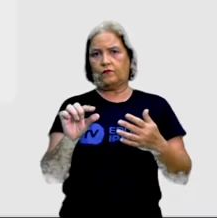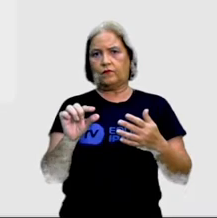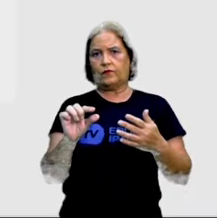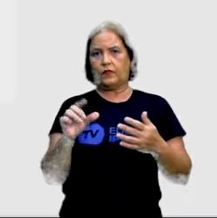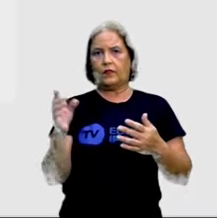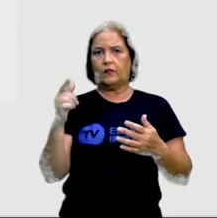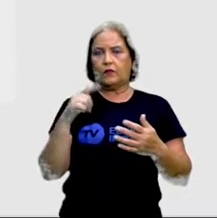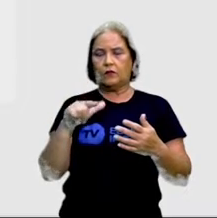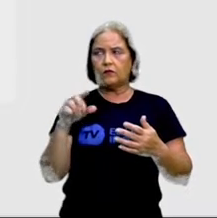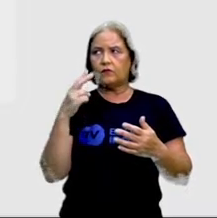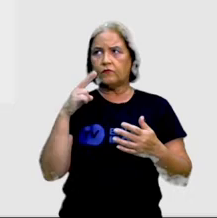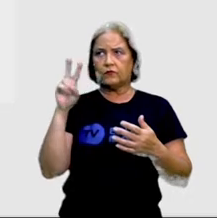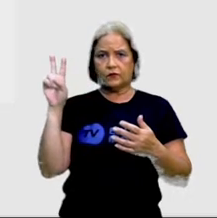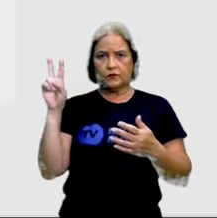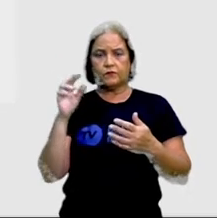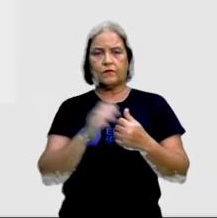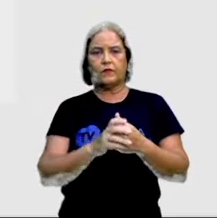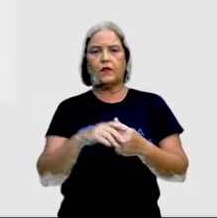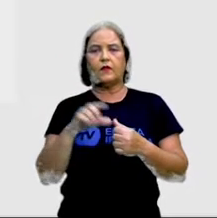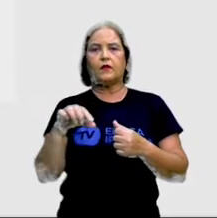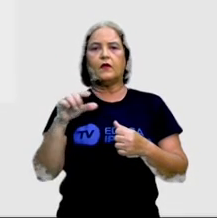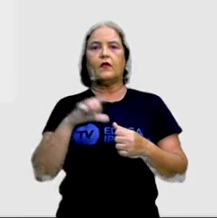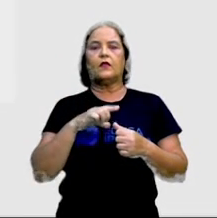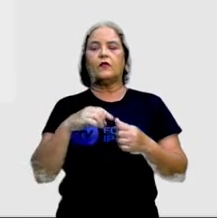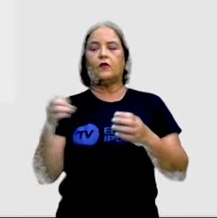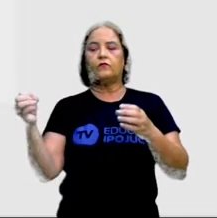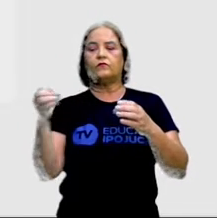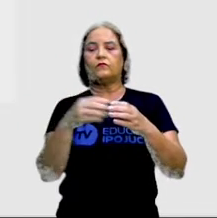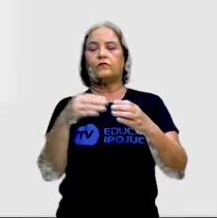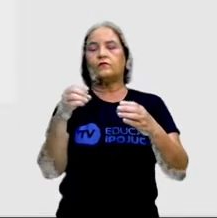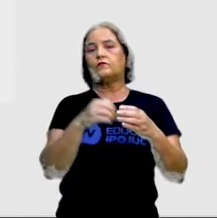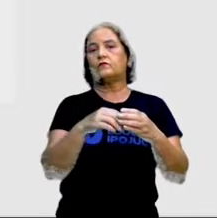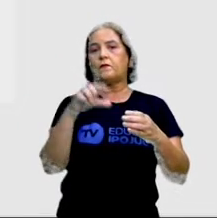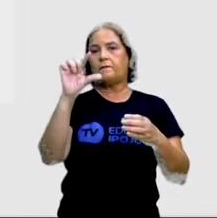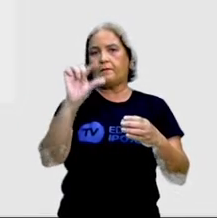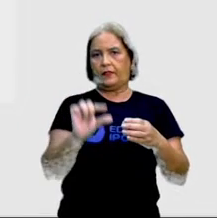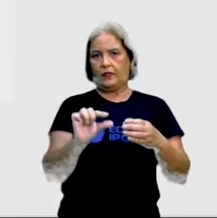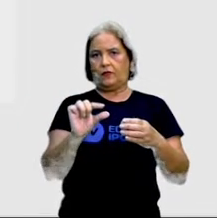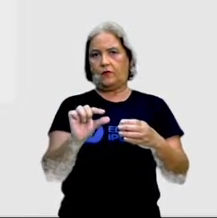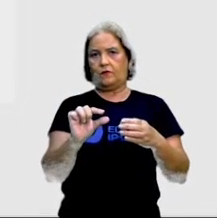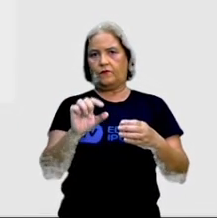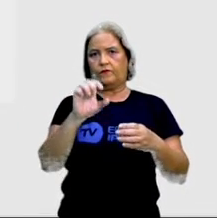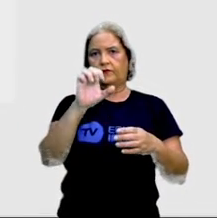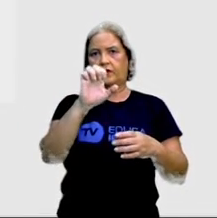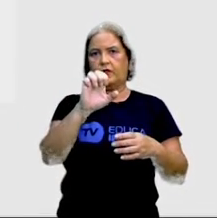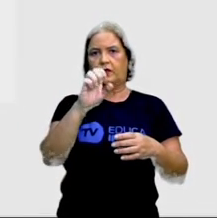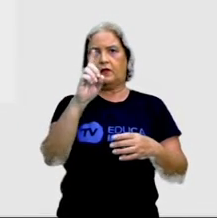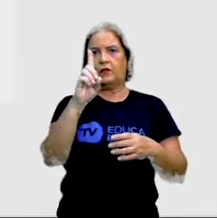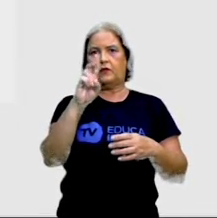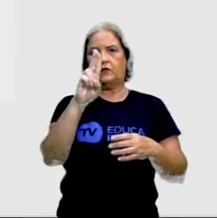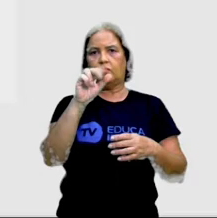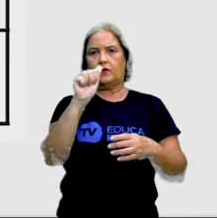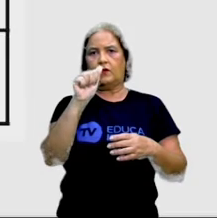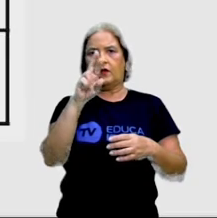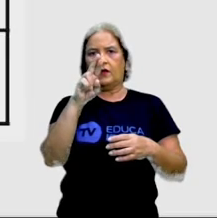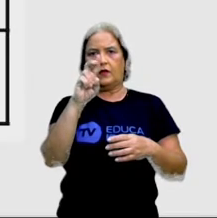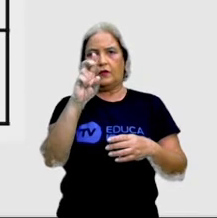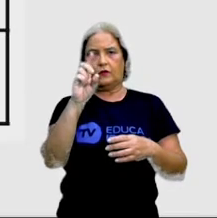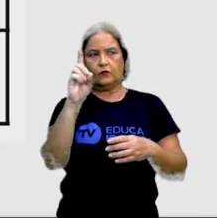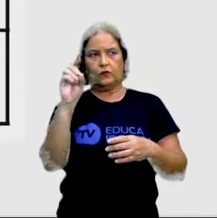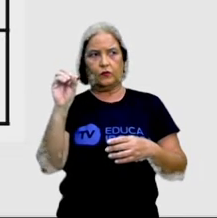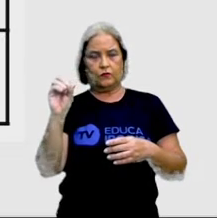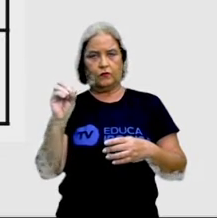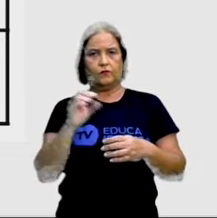lá um exemplo quem é que possui a coleção menor criança é Duardo também